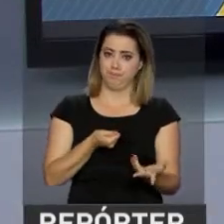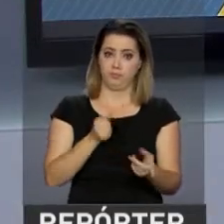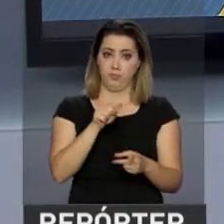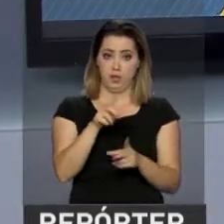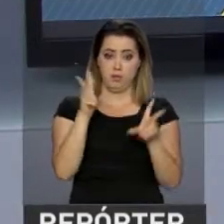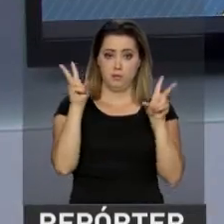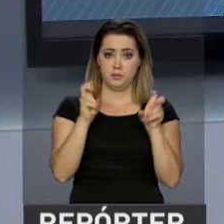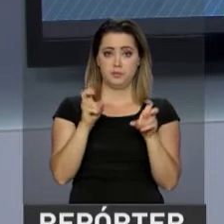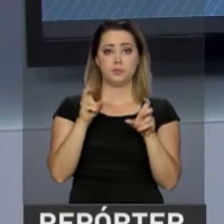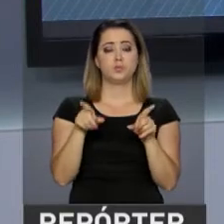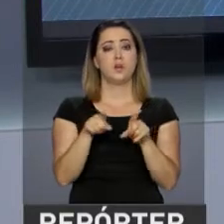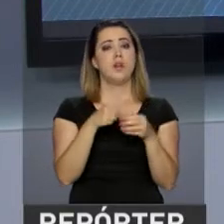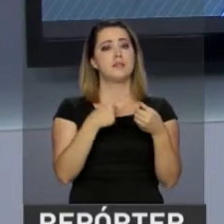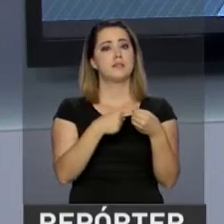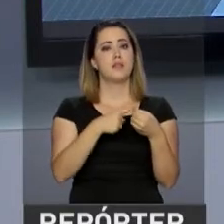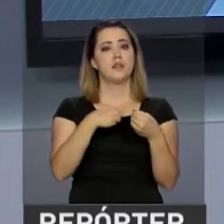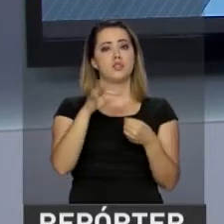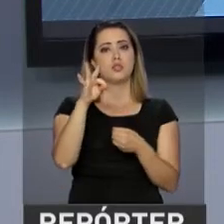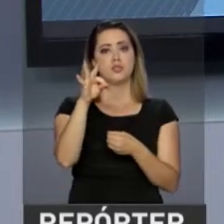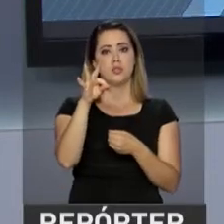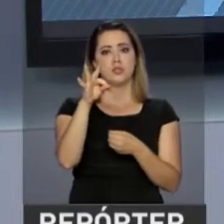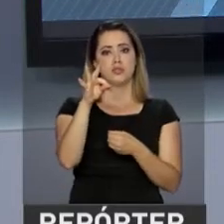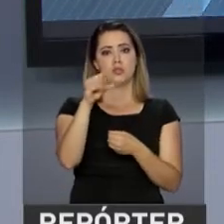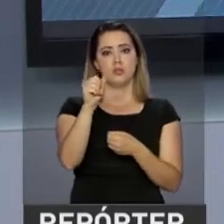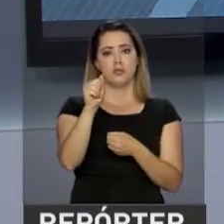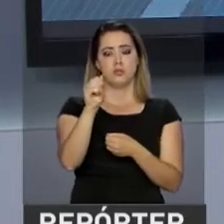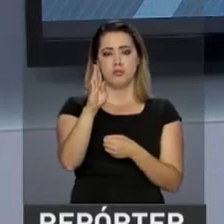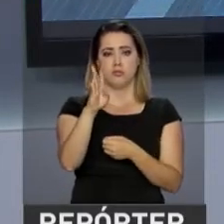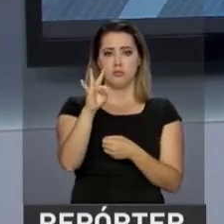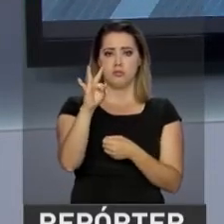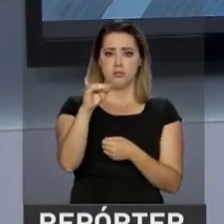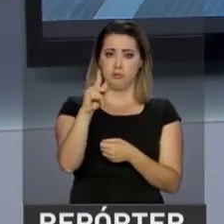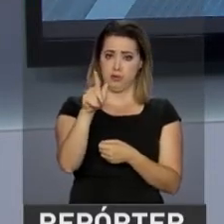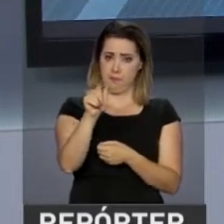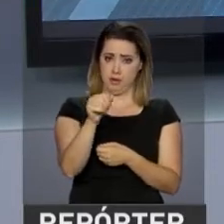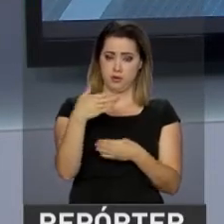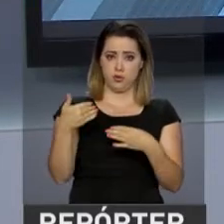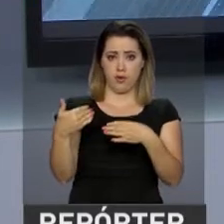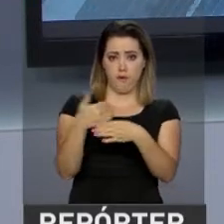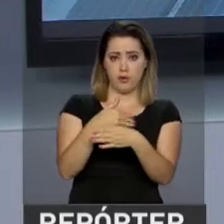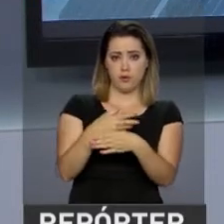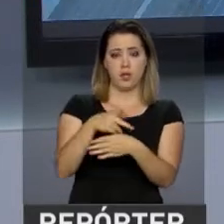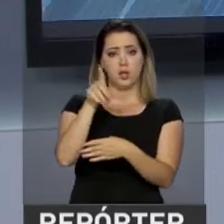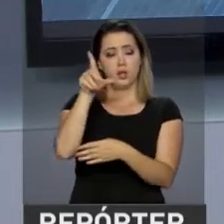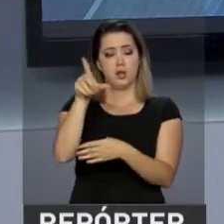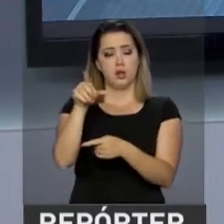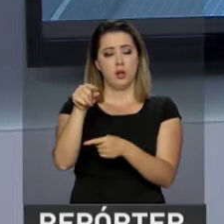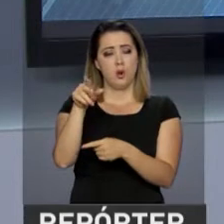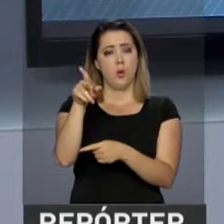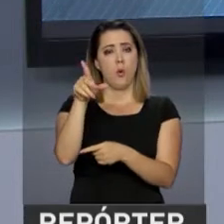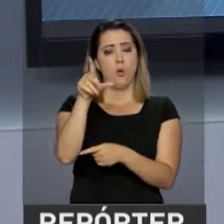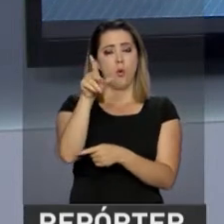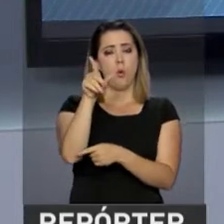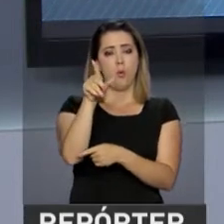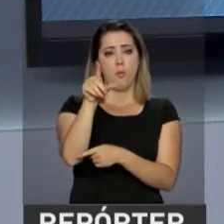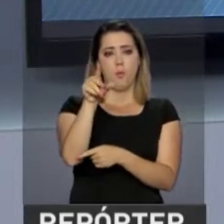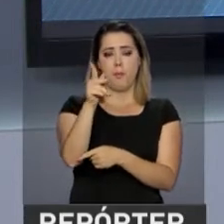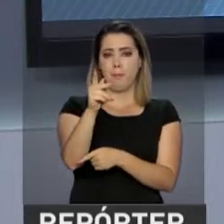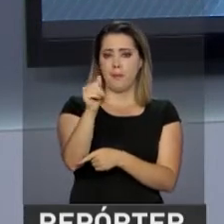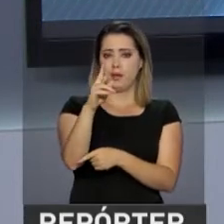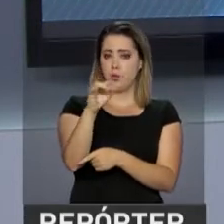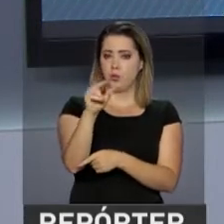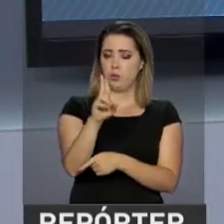o município de tabatinga no amazonas que faz fronteira com o peru e com a colômbia acaba muitas vezes sendo usados pelas quadrilhas